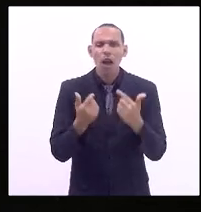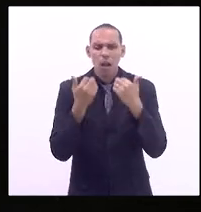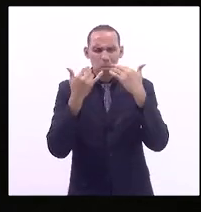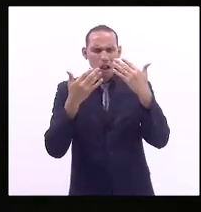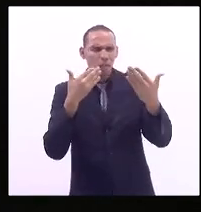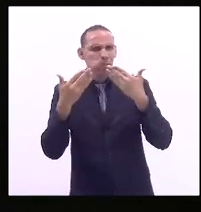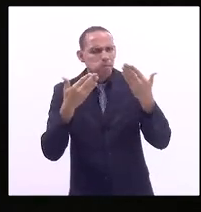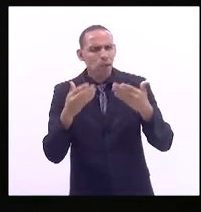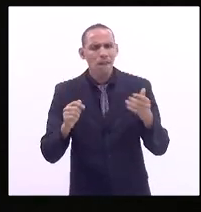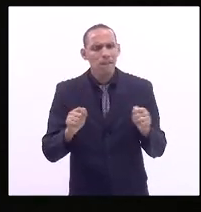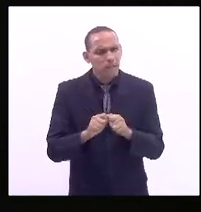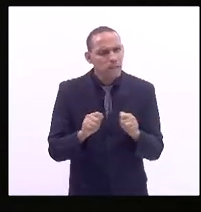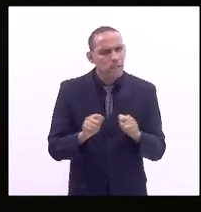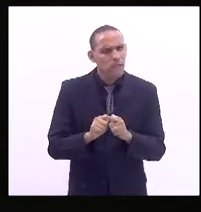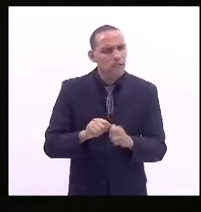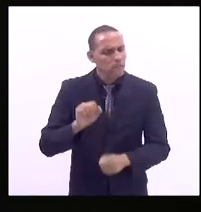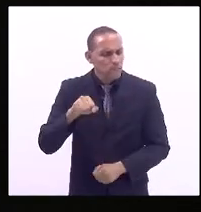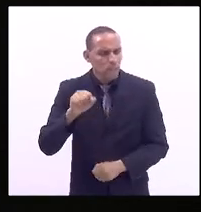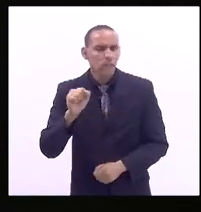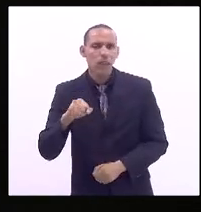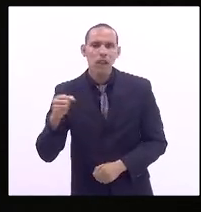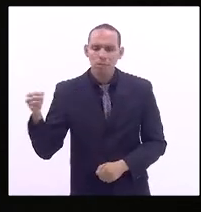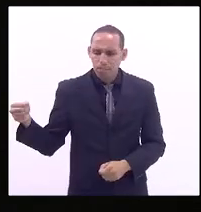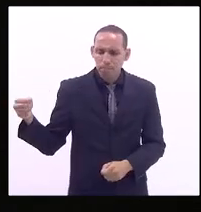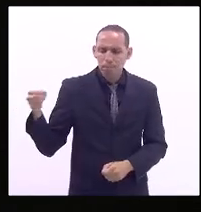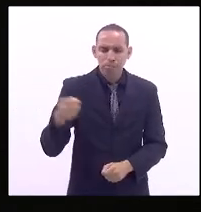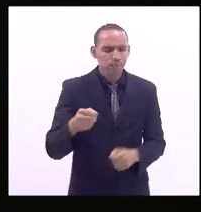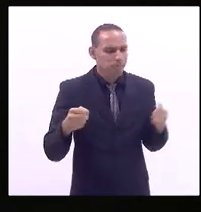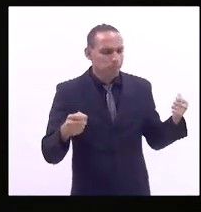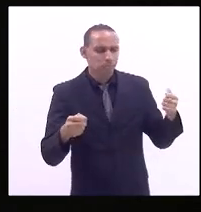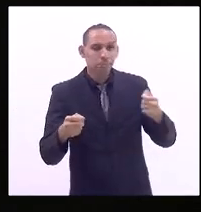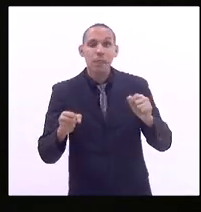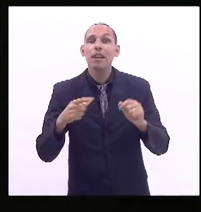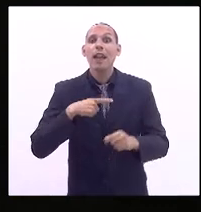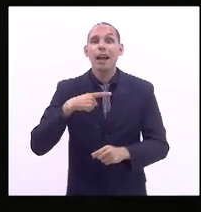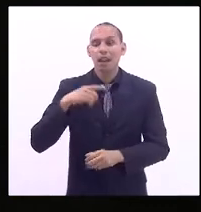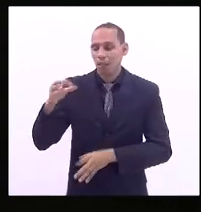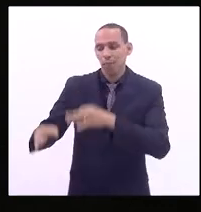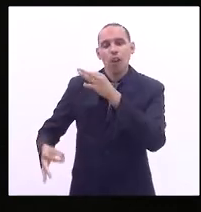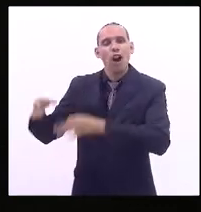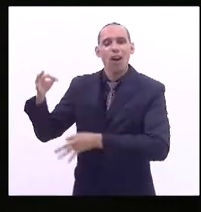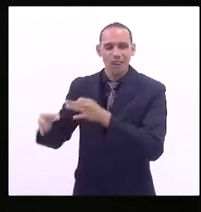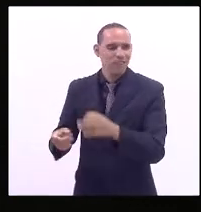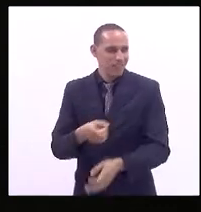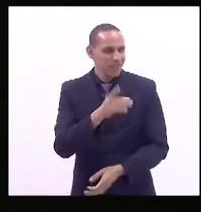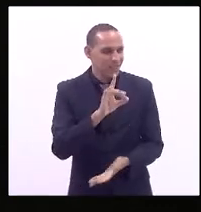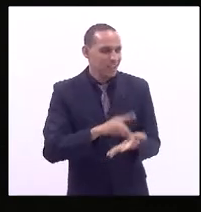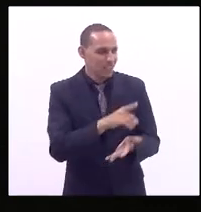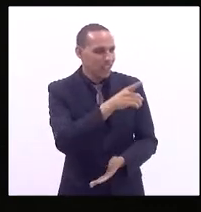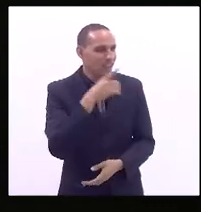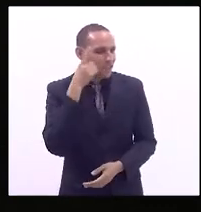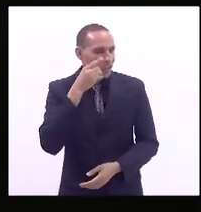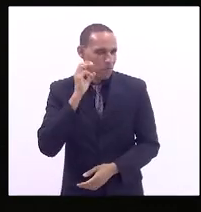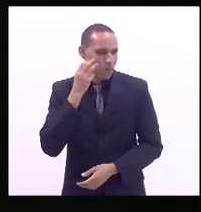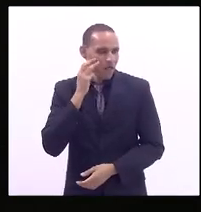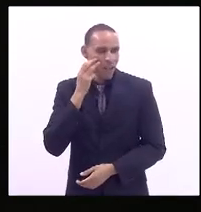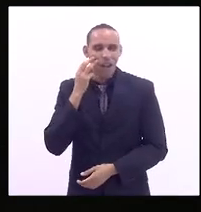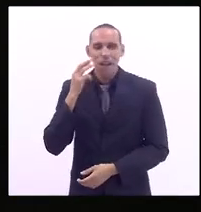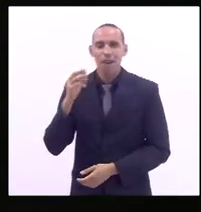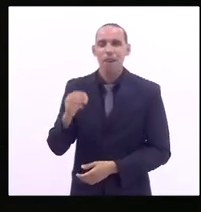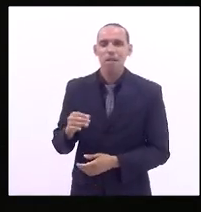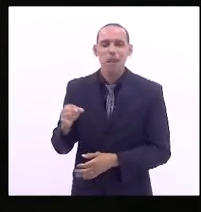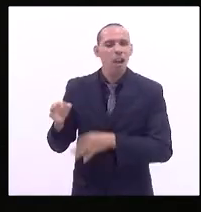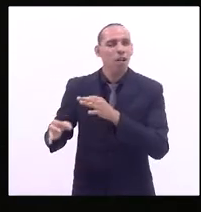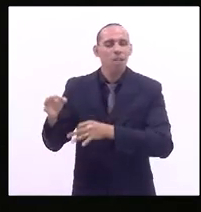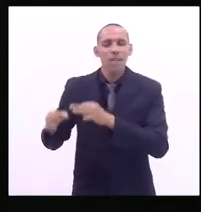audiência pública tem que trazer tem um fórum não tem o deputado waldeck